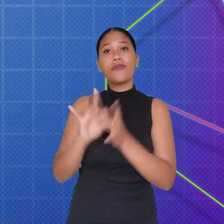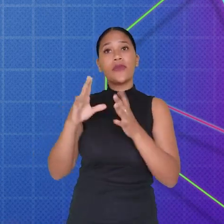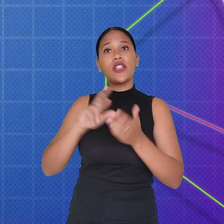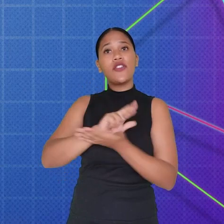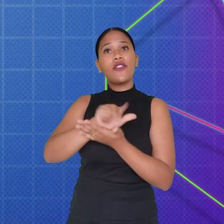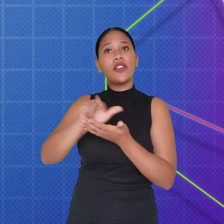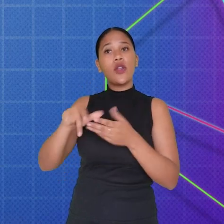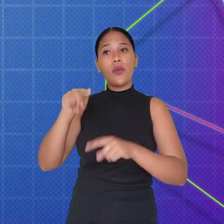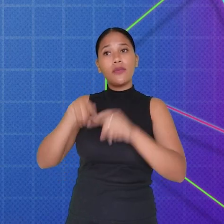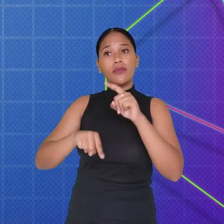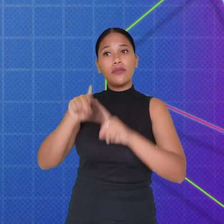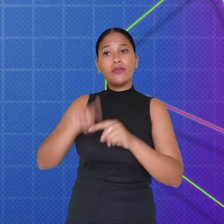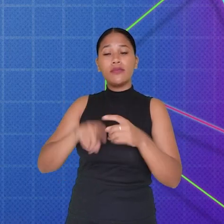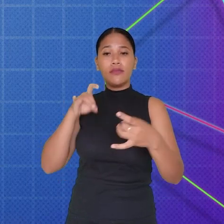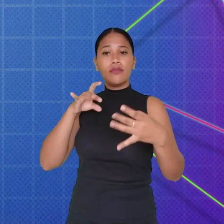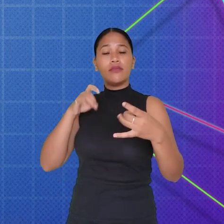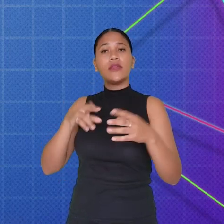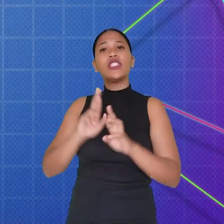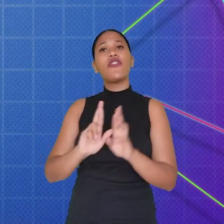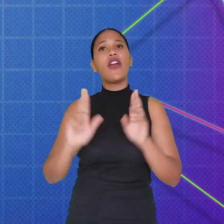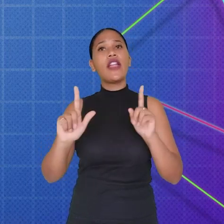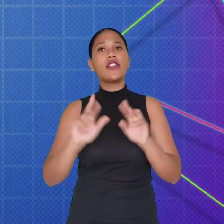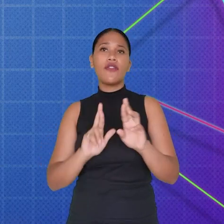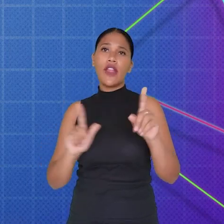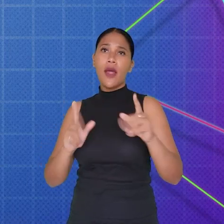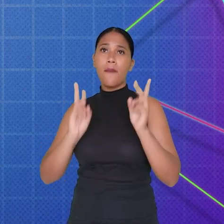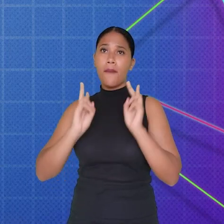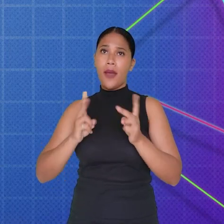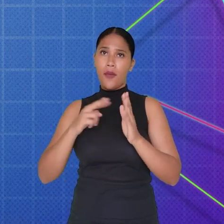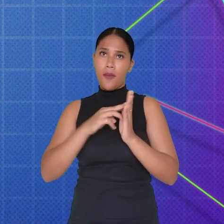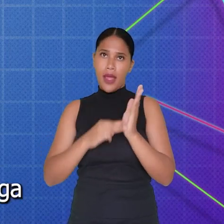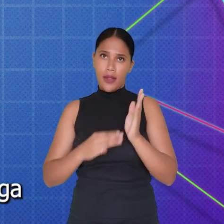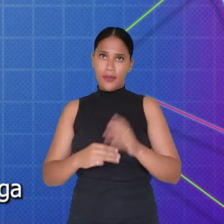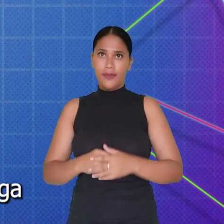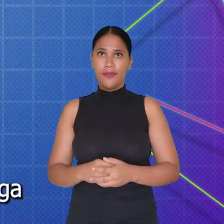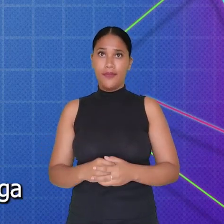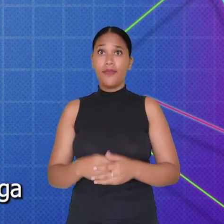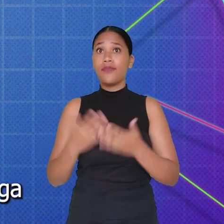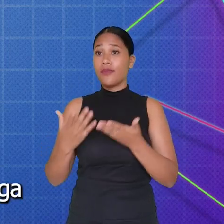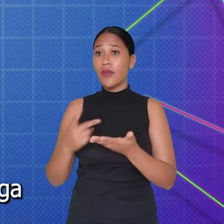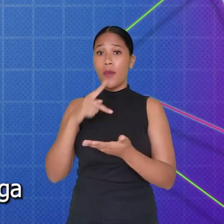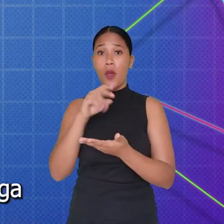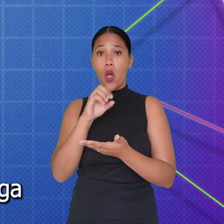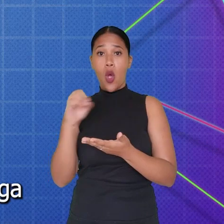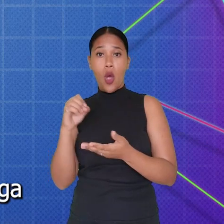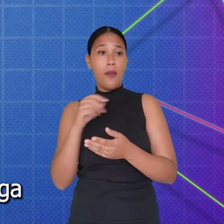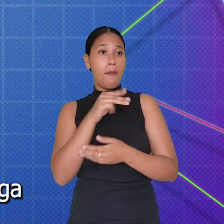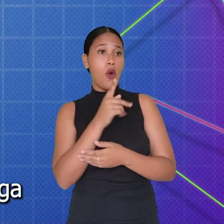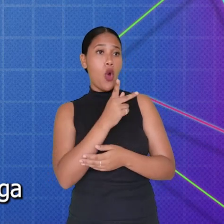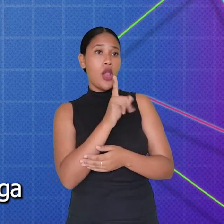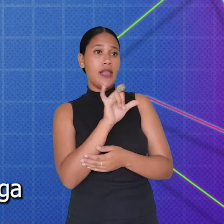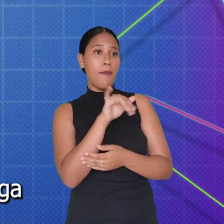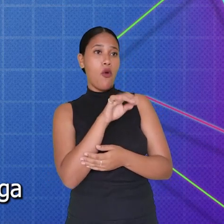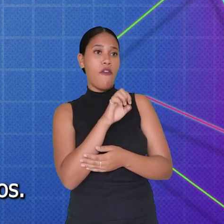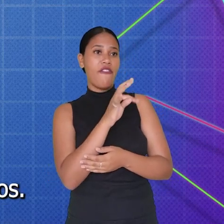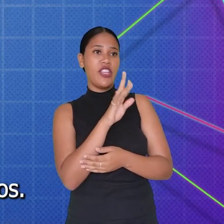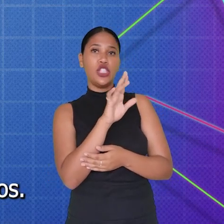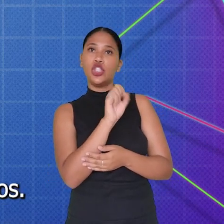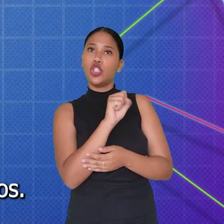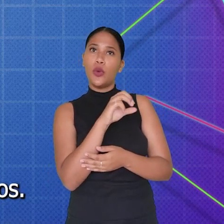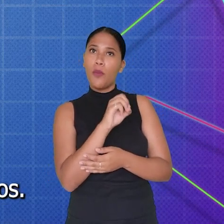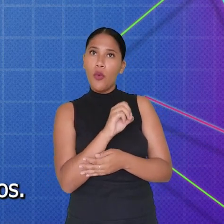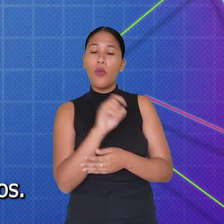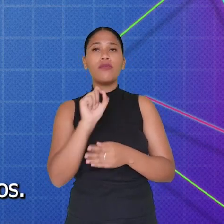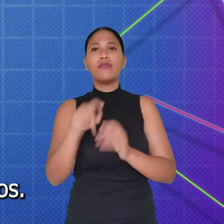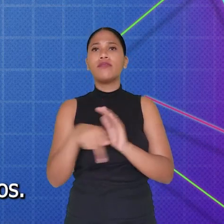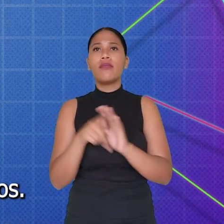permite que diferentes objetos respondam de forma diferente ao mesmo método. Polimorfismo em POO funciona através de sobrecarga de